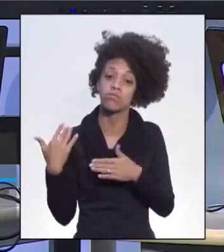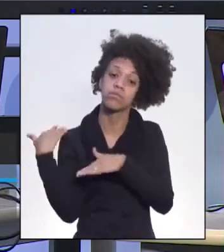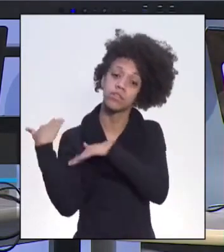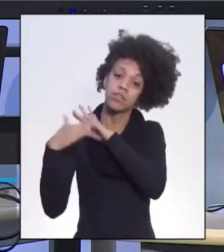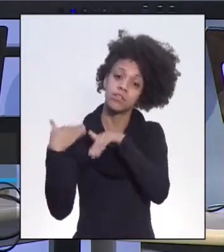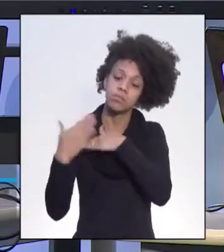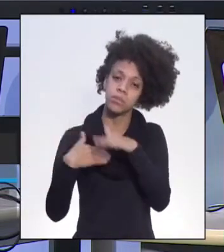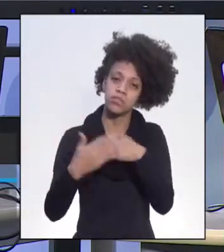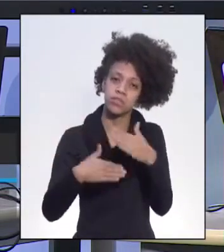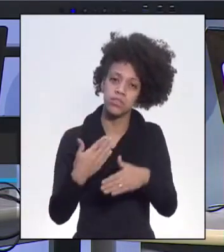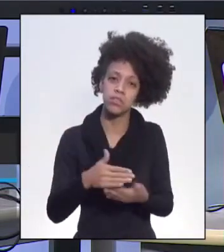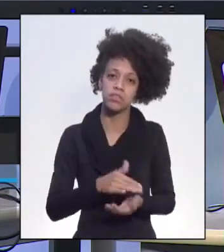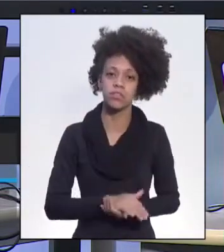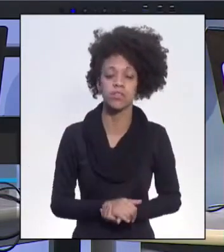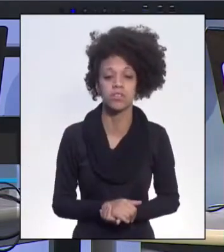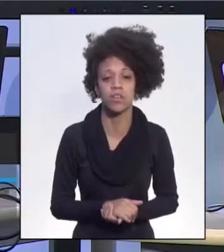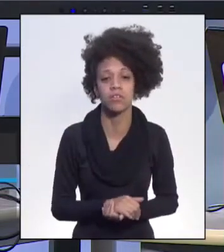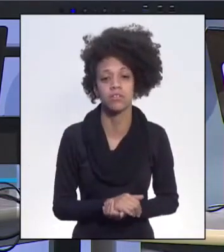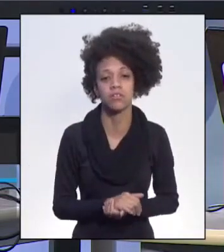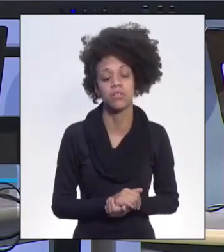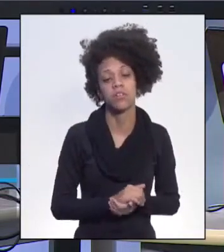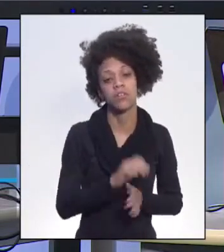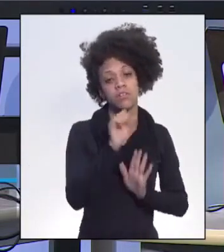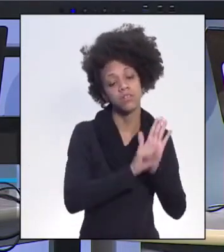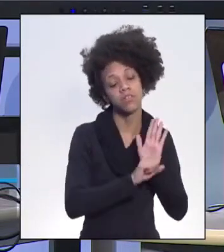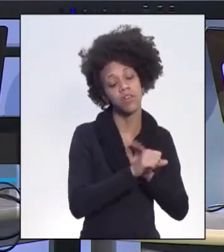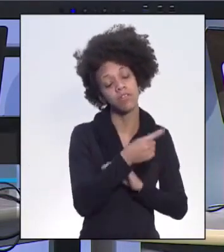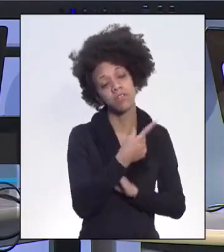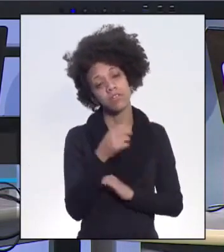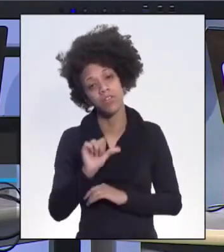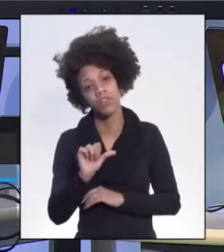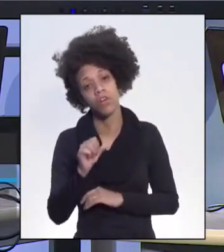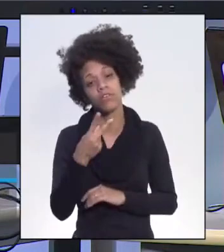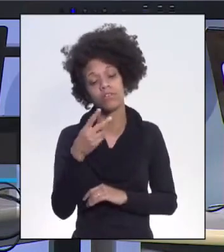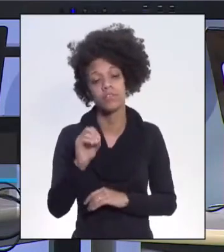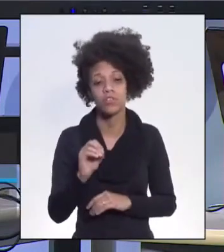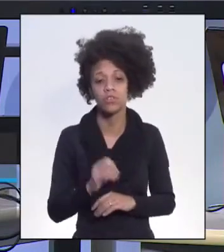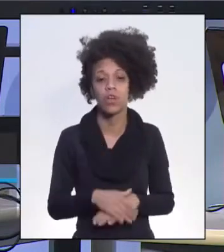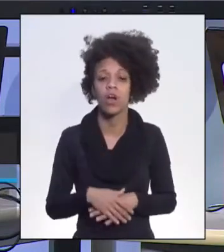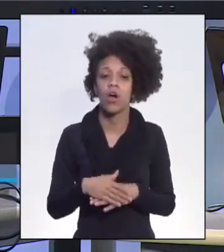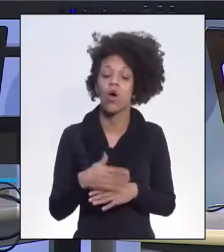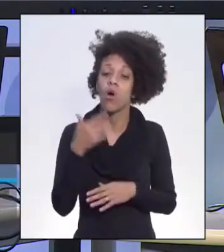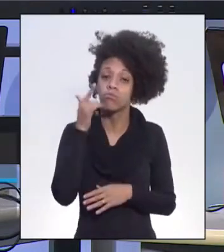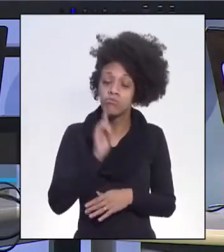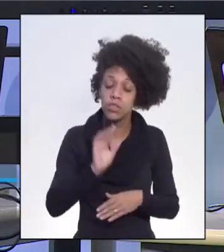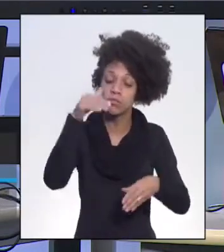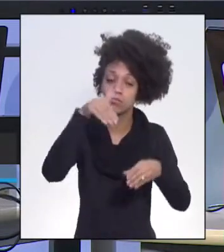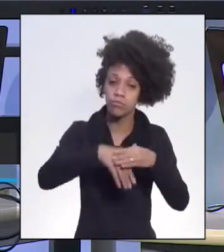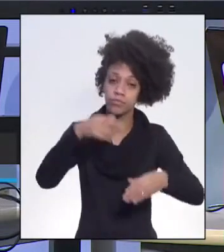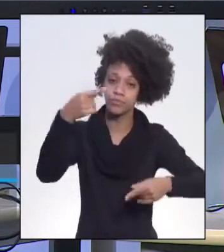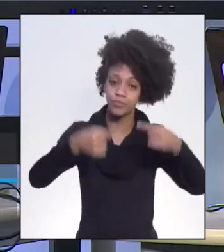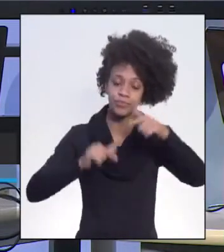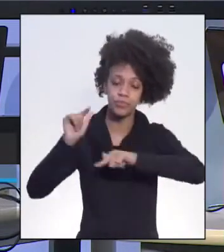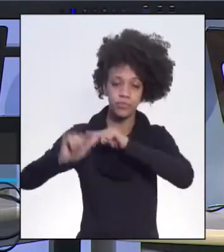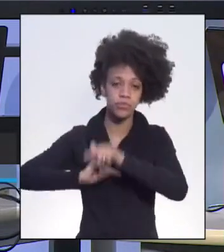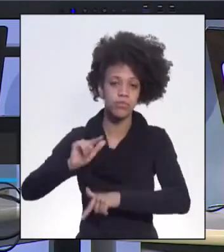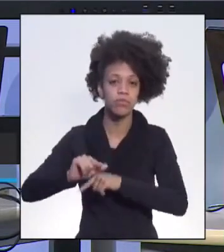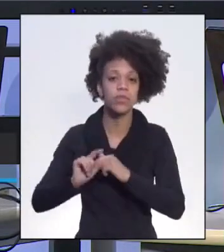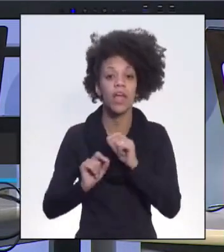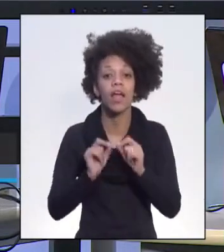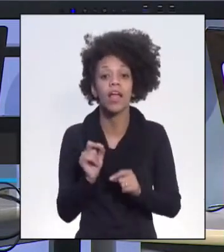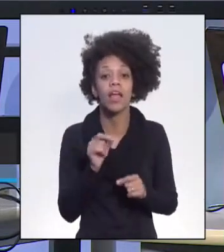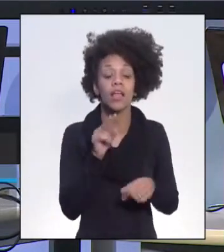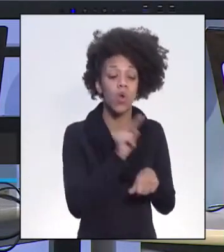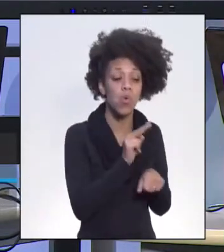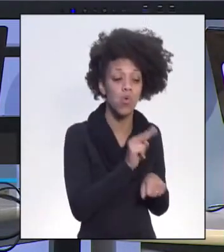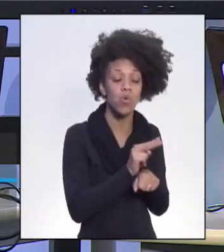dos movimentos feministas, né, no século XIX e XX, conquistaram, por exemplo, o direito ao voto e o direito ao trabalho, quem ficava